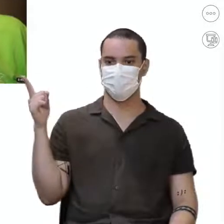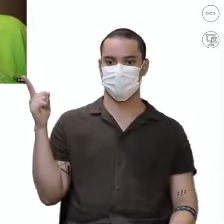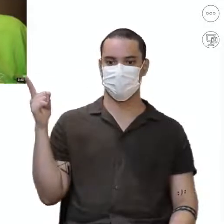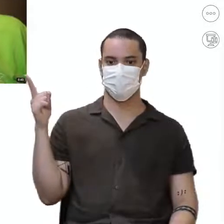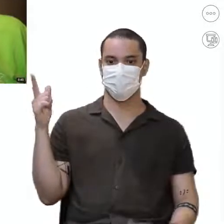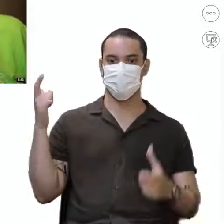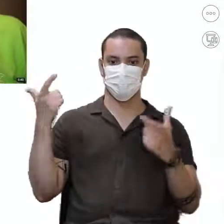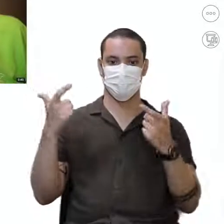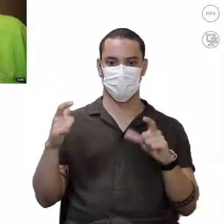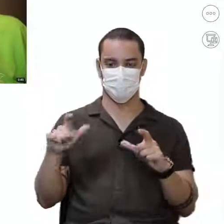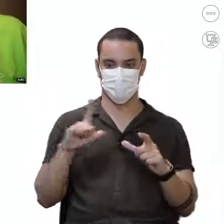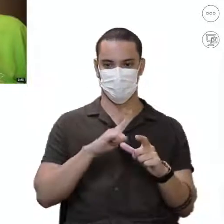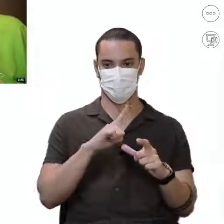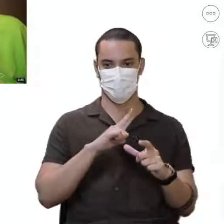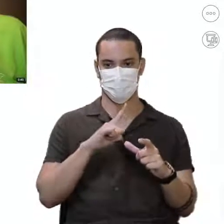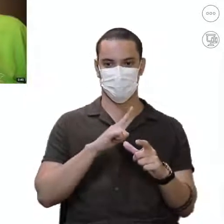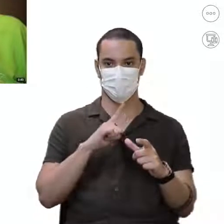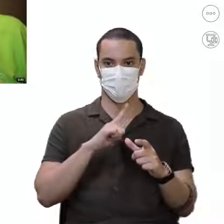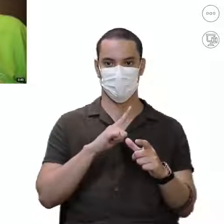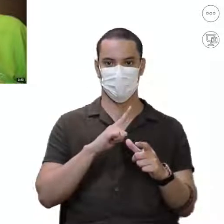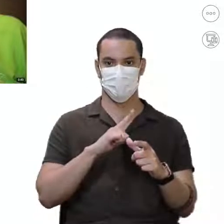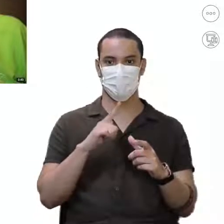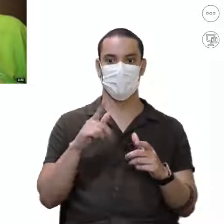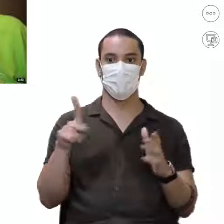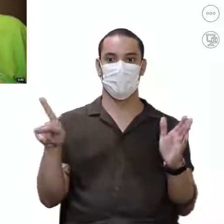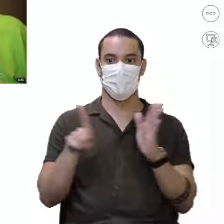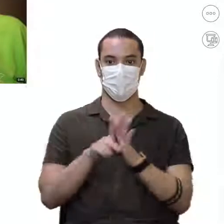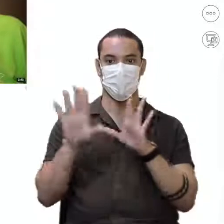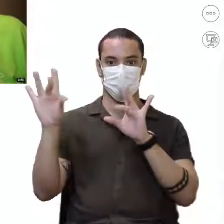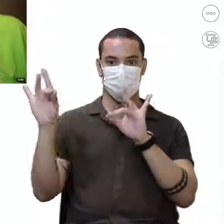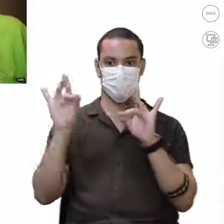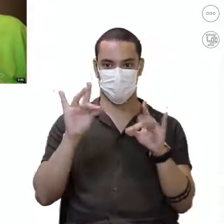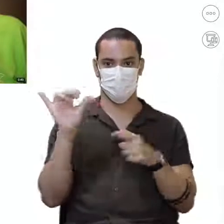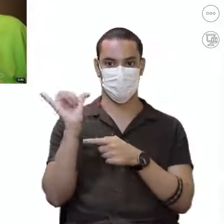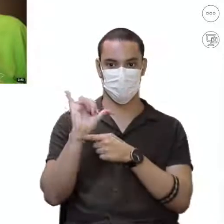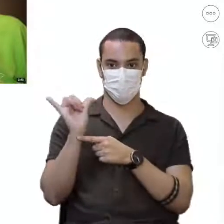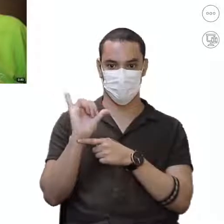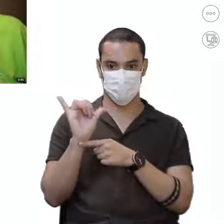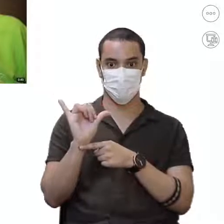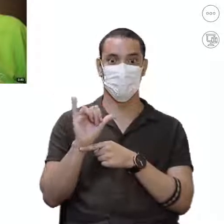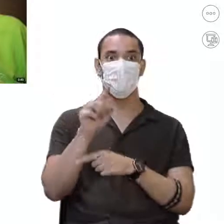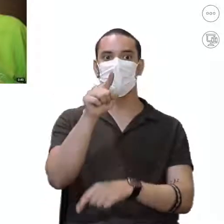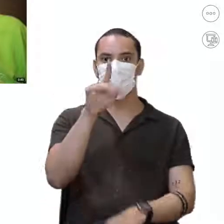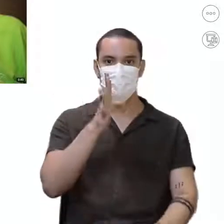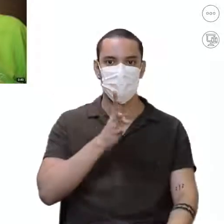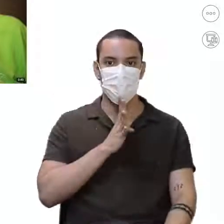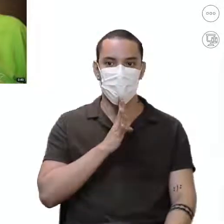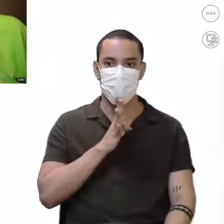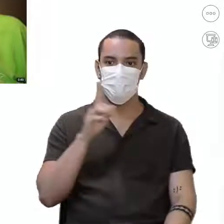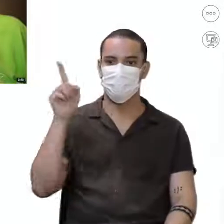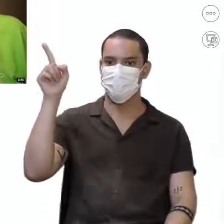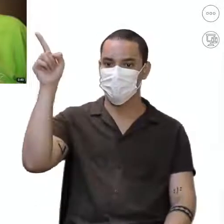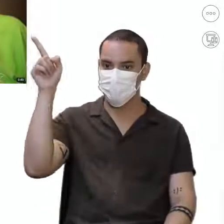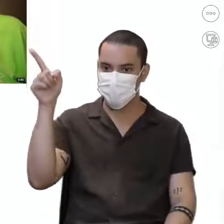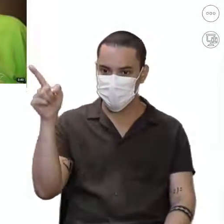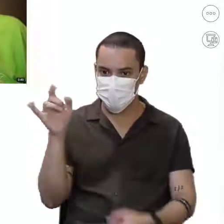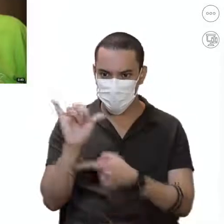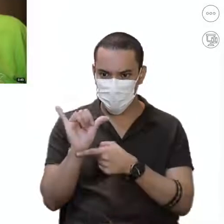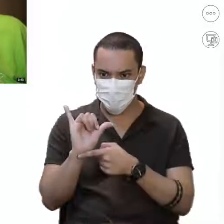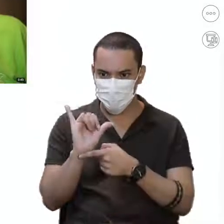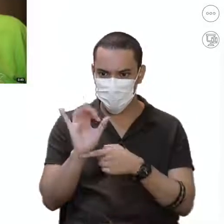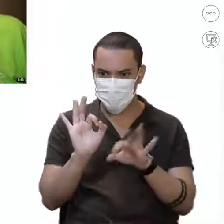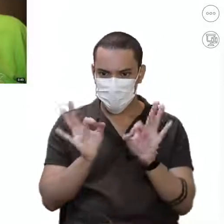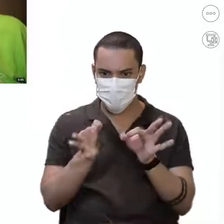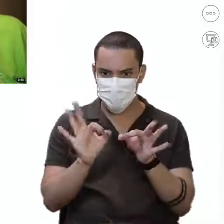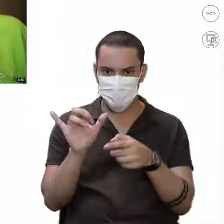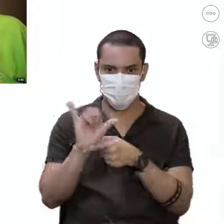tirada de o quê? Dá para ver aqui que ela foi tirada do YouTube. Eu conheço o layout do YouTube, você também deve conhecer. Então, ela foi tirada do